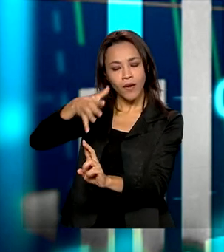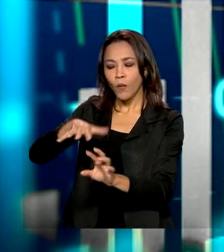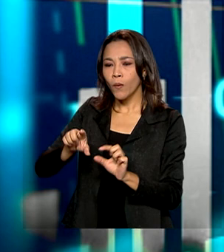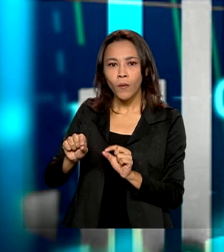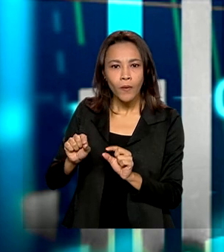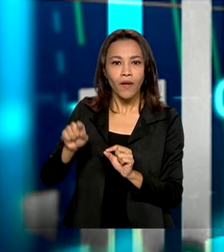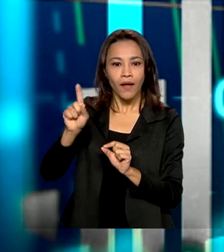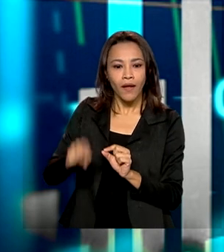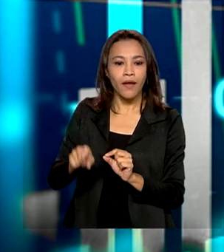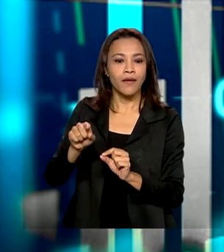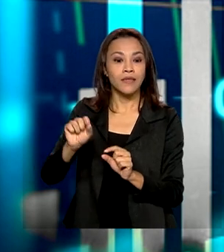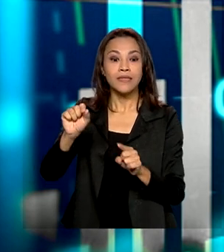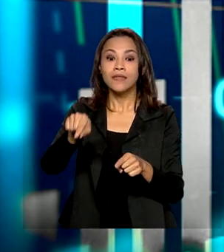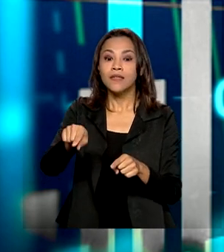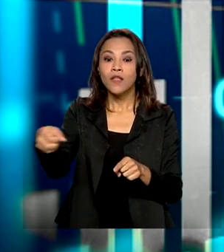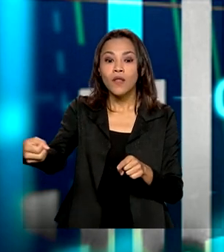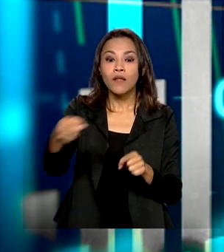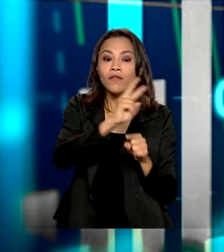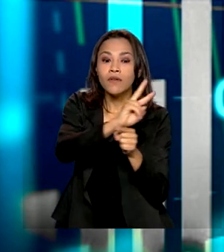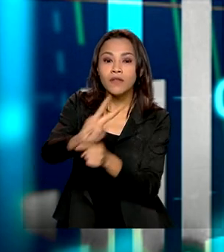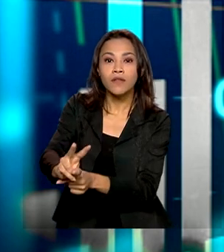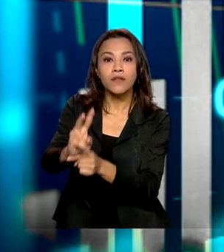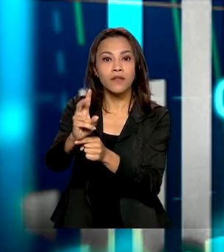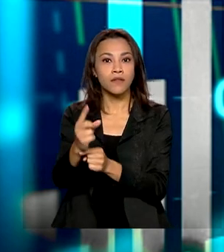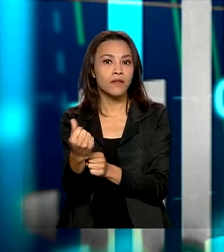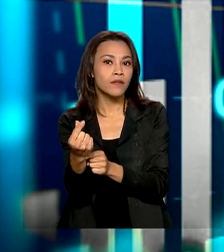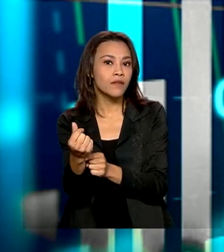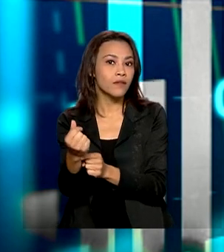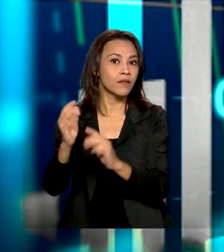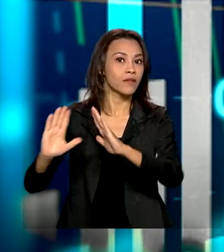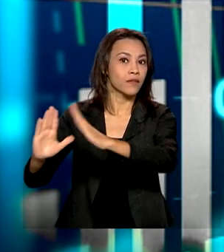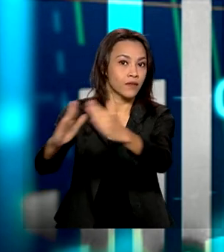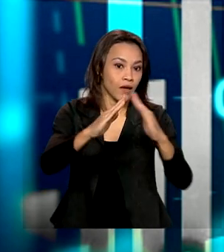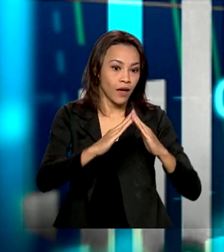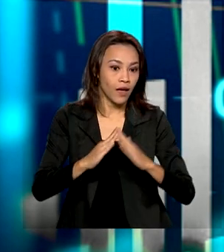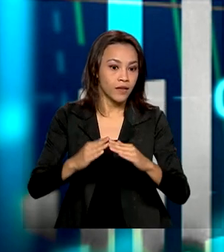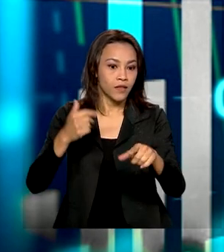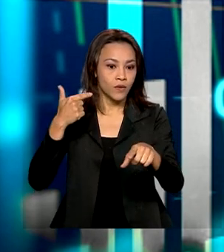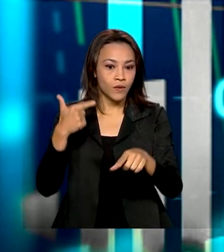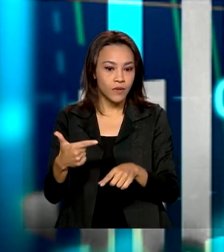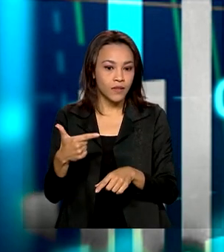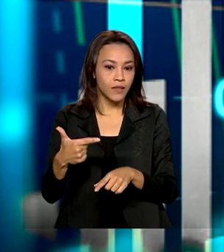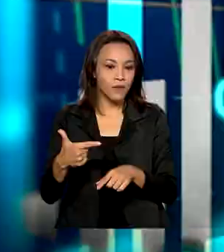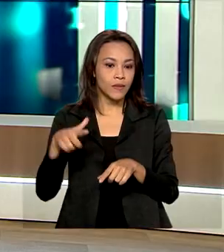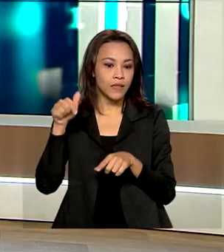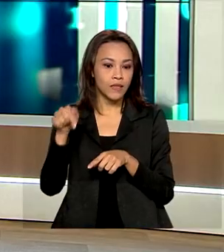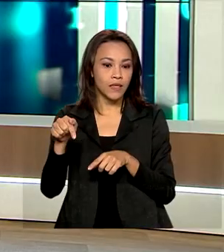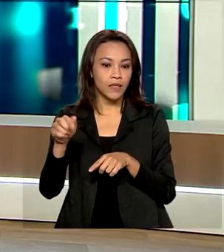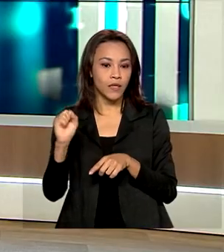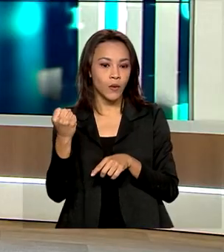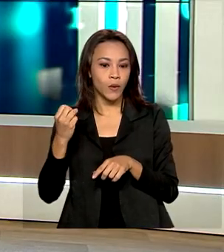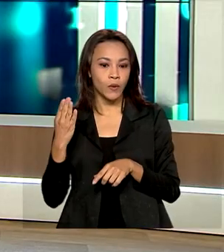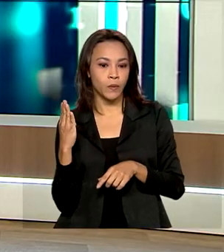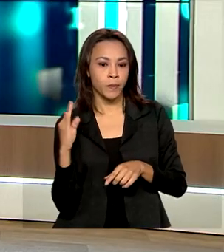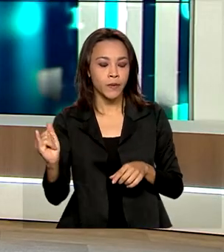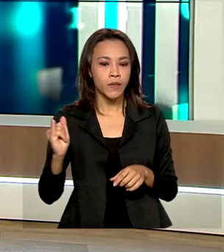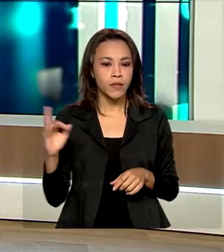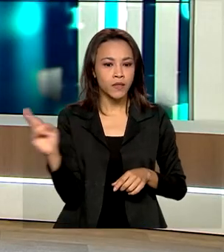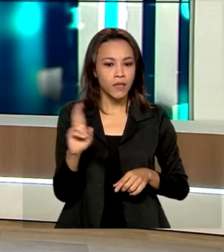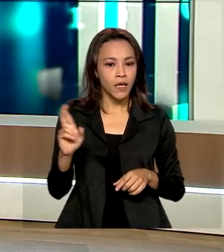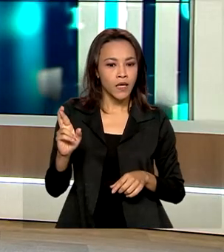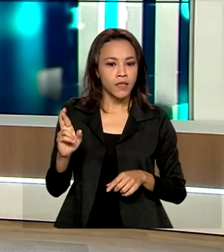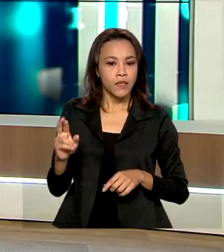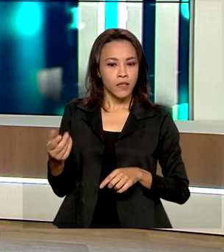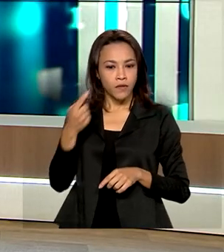aplicação será o financiamento de novas residências que ficará contorno de duzentos e setenta e oito bilhões de reais então pela